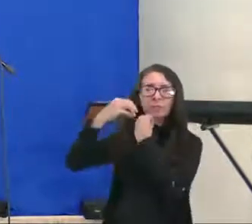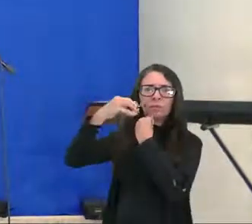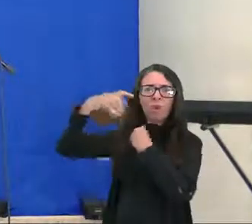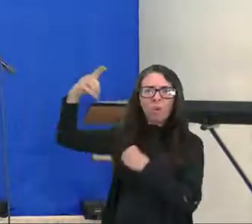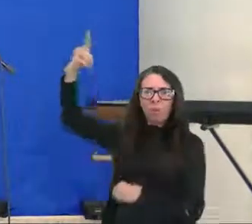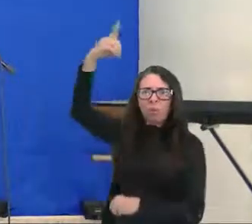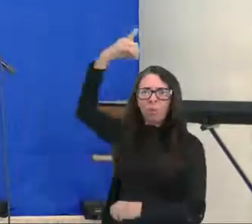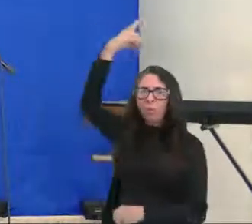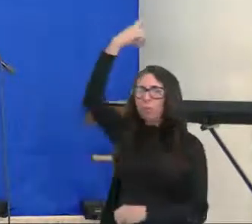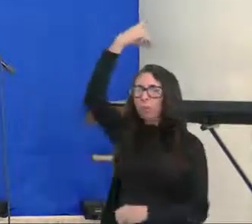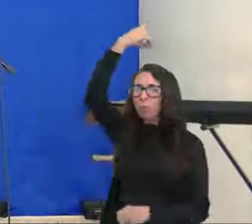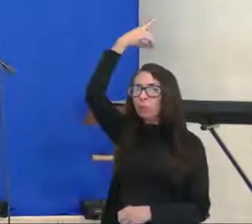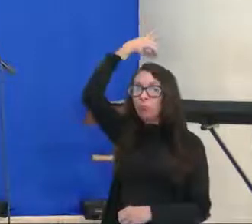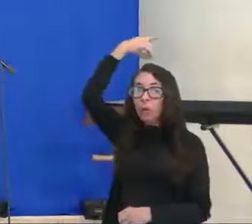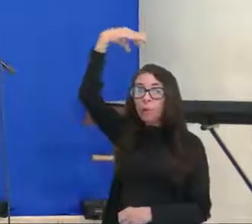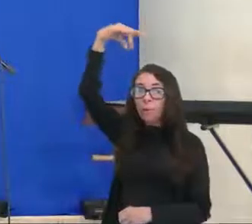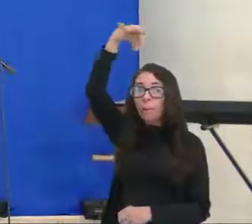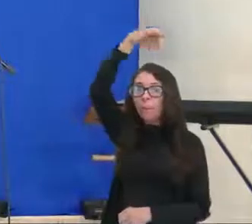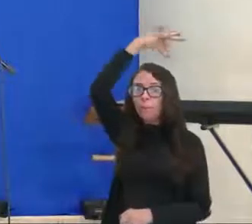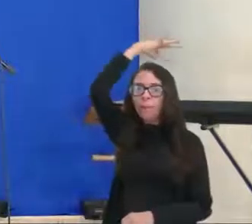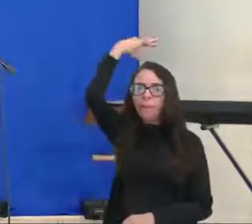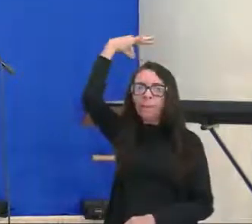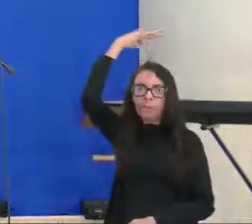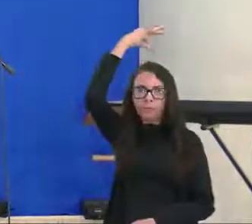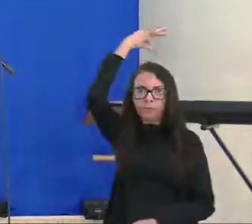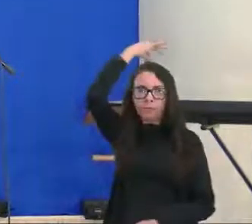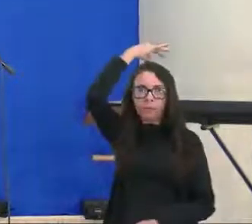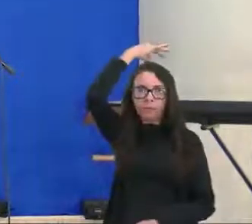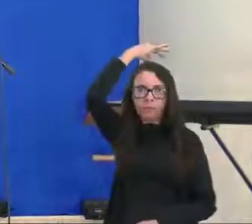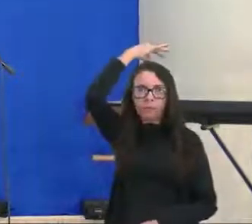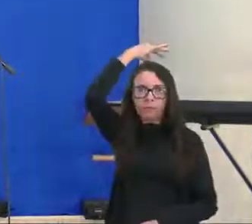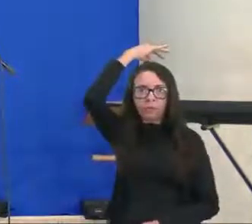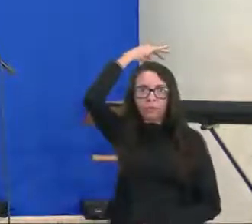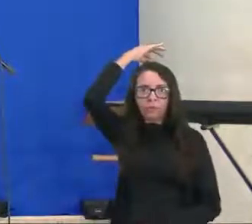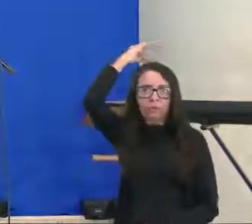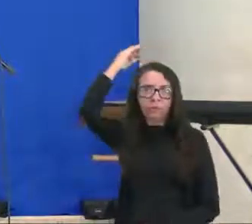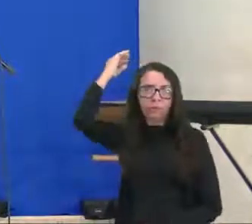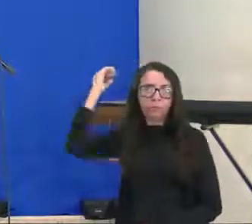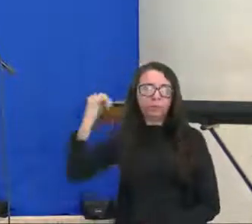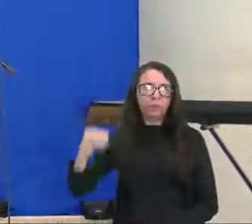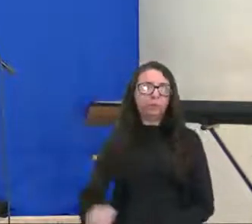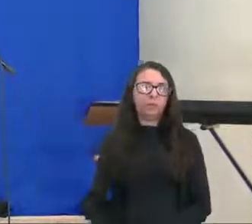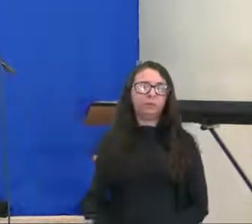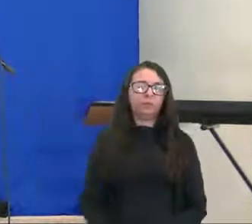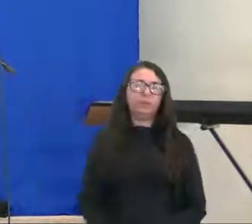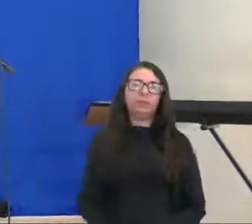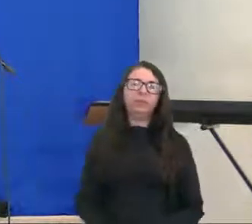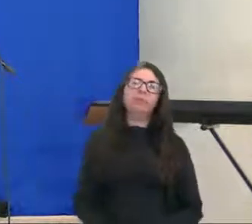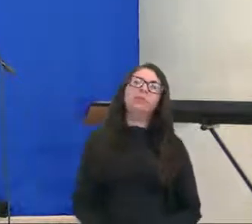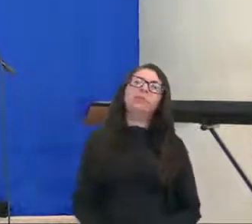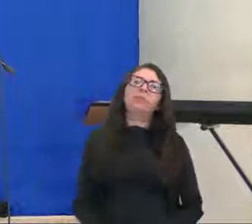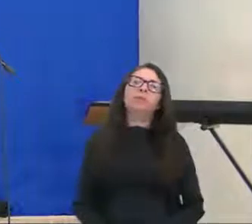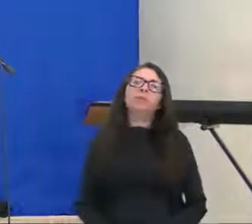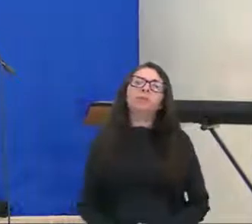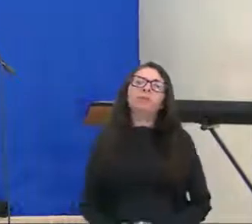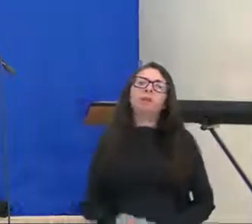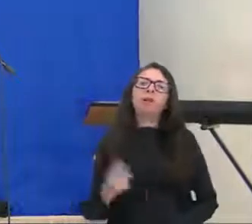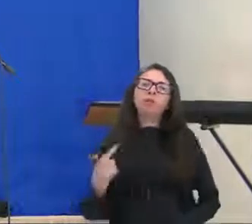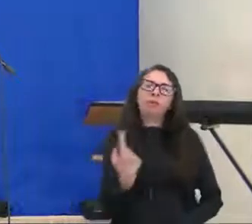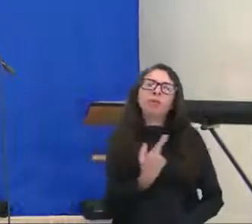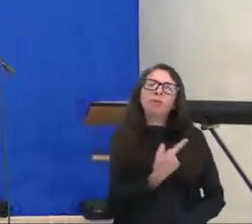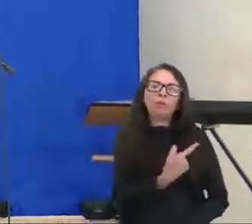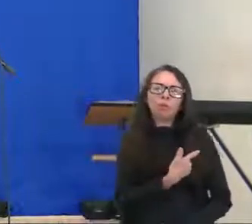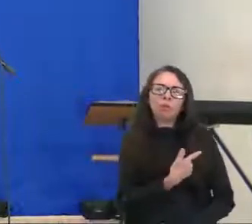Santo sendo um dom, algo que sobrenatural, espiritualmente falando, que nós recebemos gratuitamente